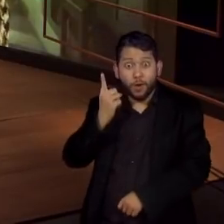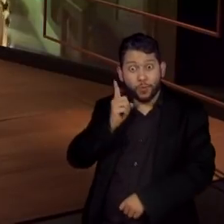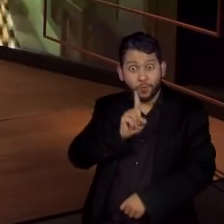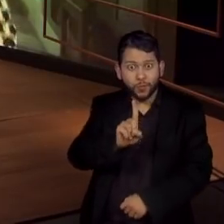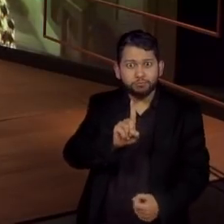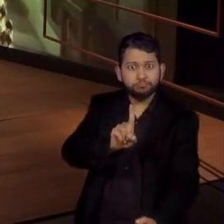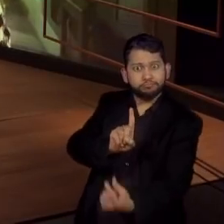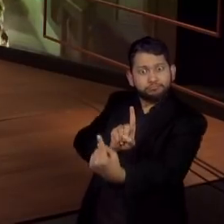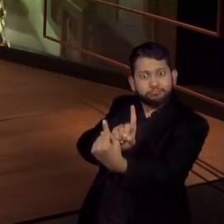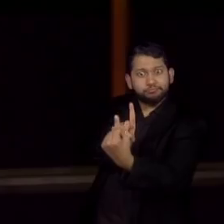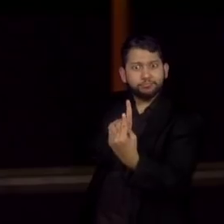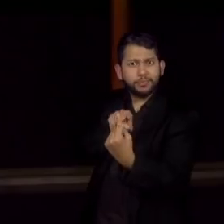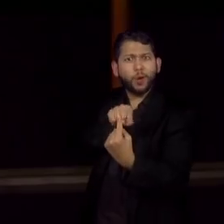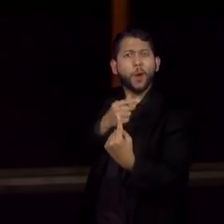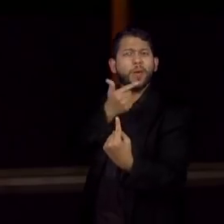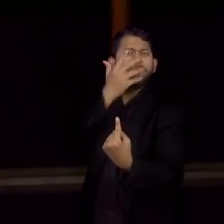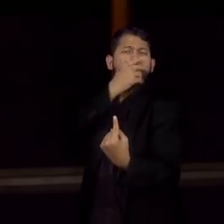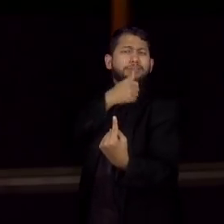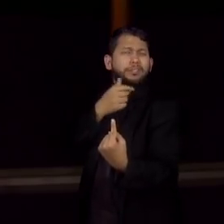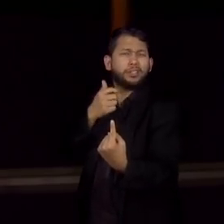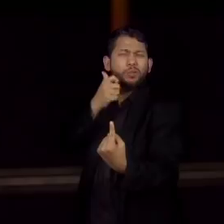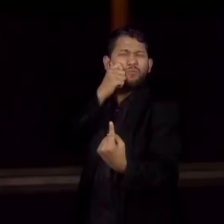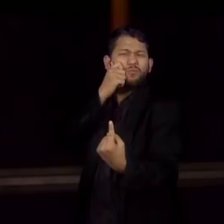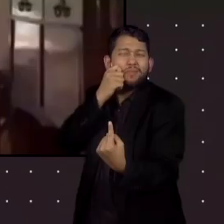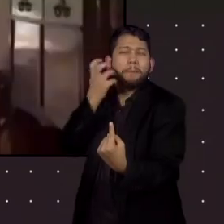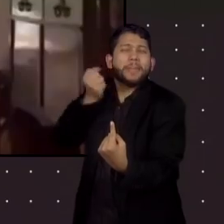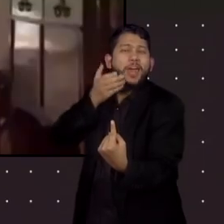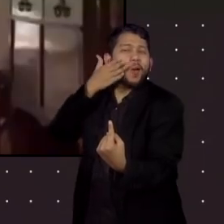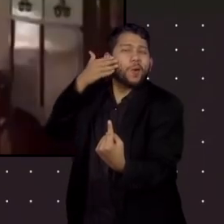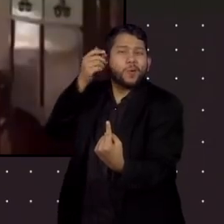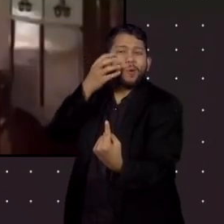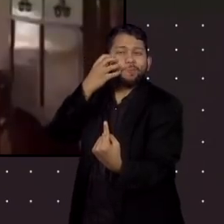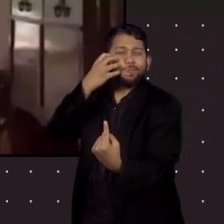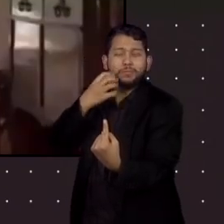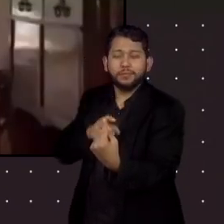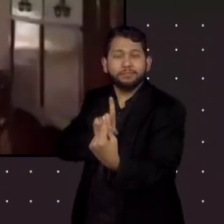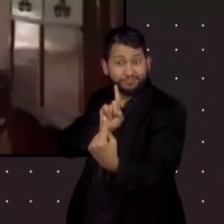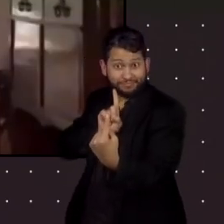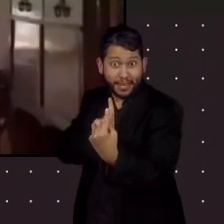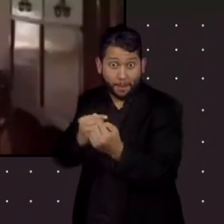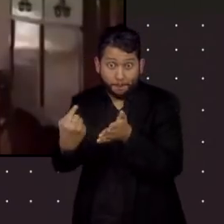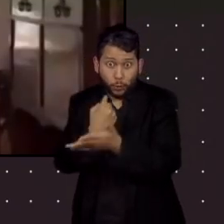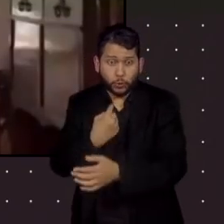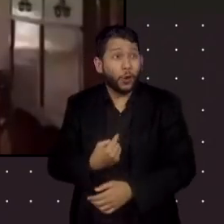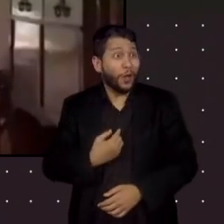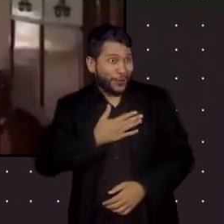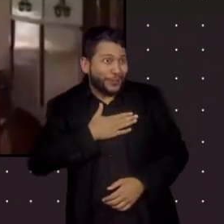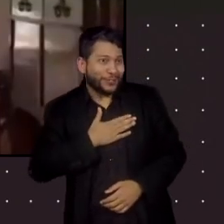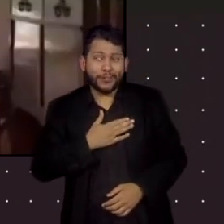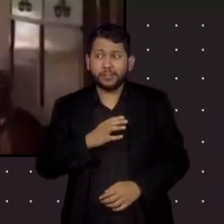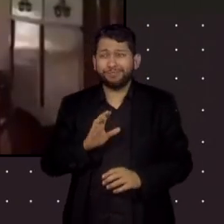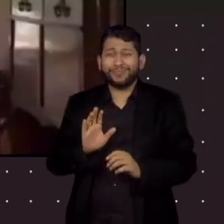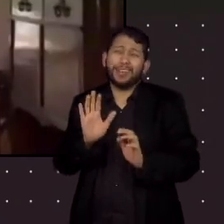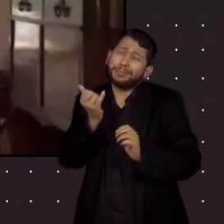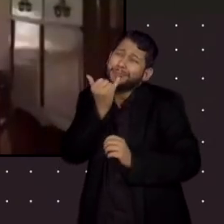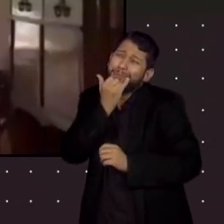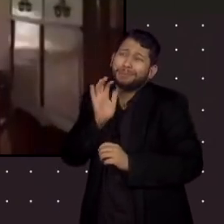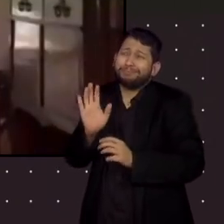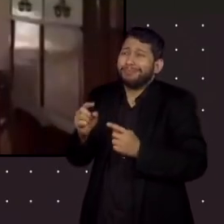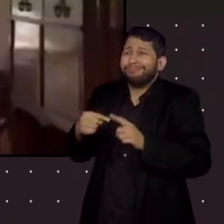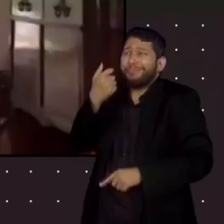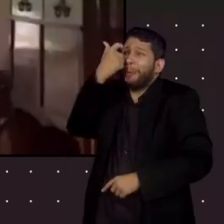bonitinho, com a bochechinha vermelhinha, assim, e tal. Eu falei assim, e aí, gostou da música? Eu falei, não é nada disso que eu gostaria,